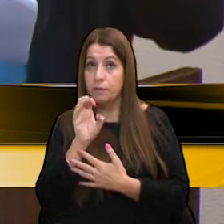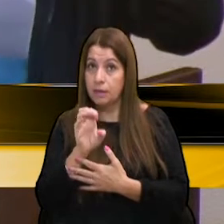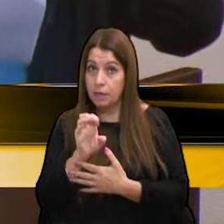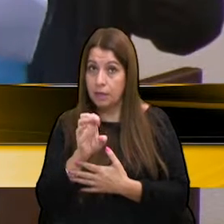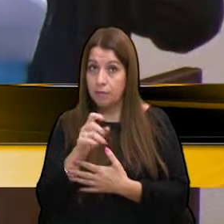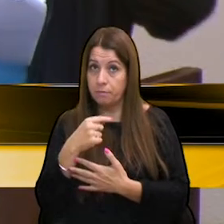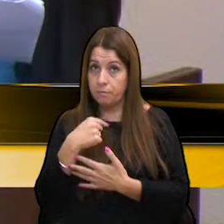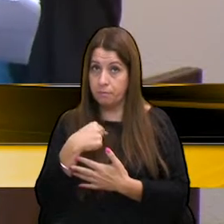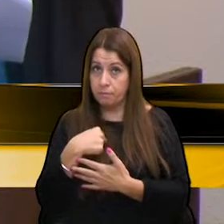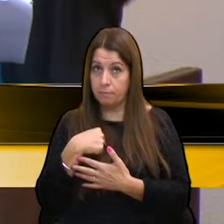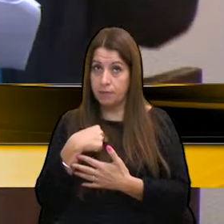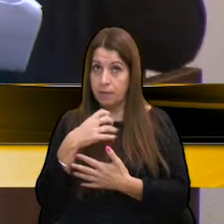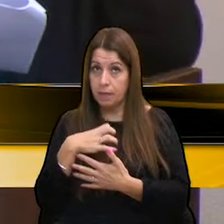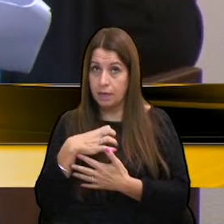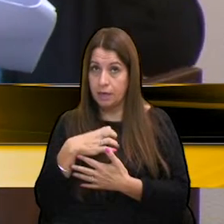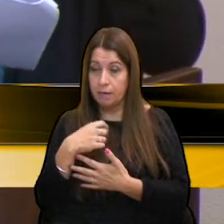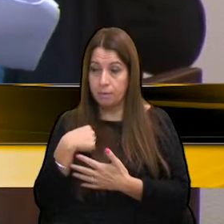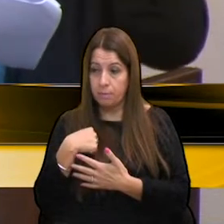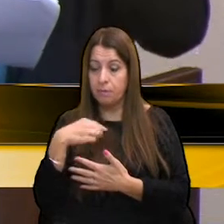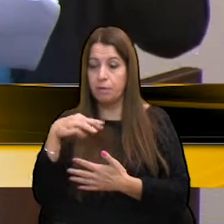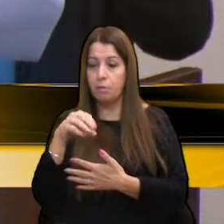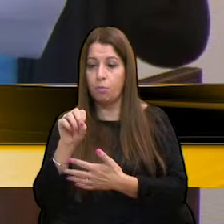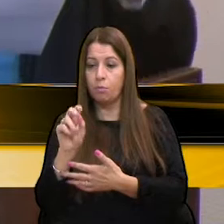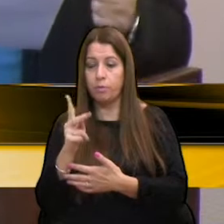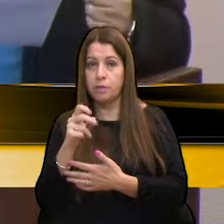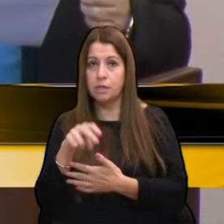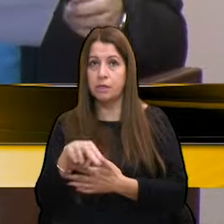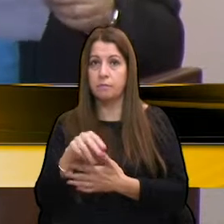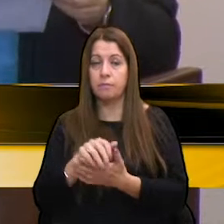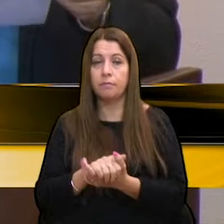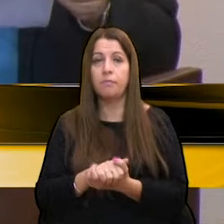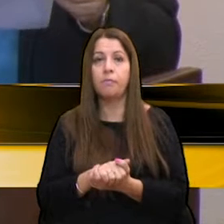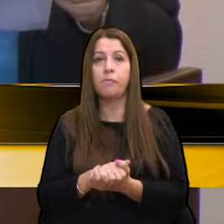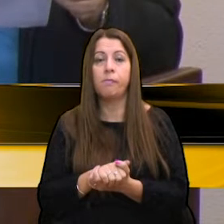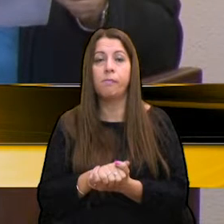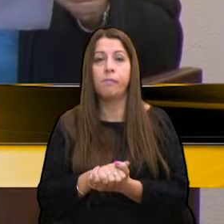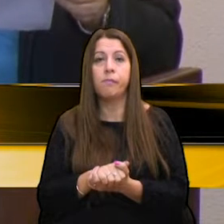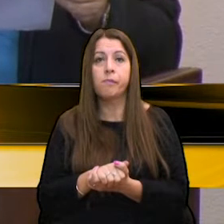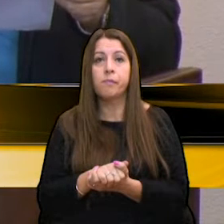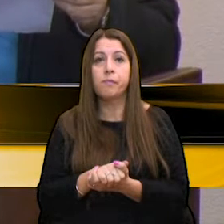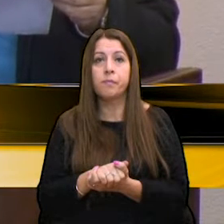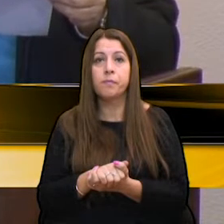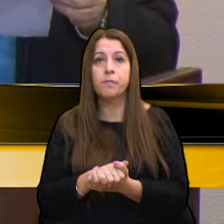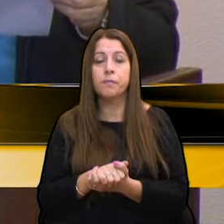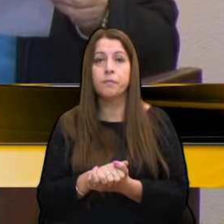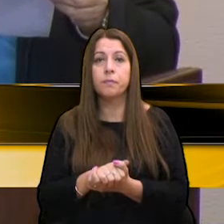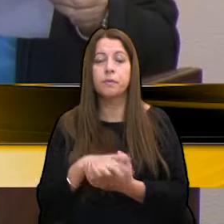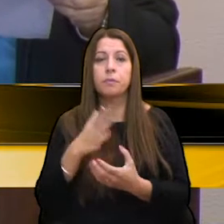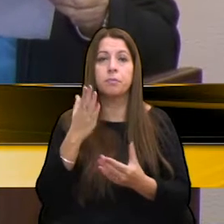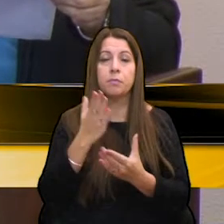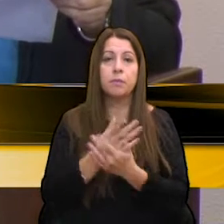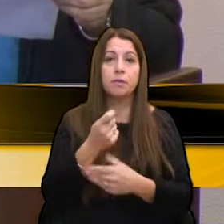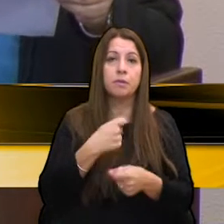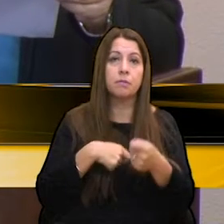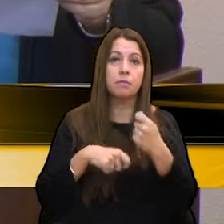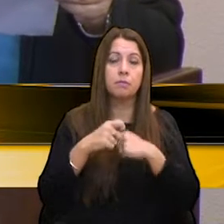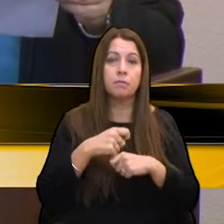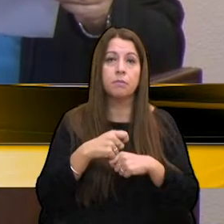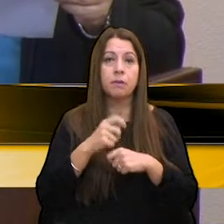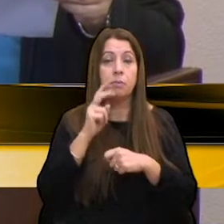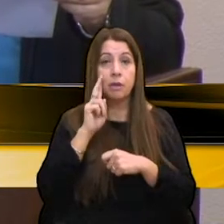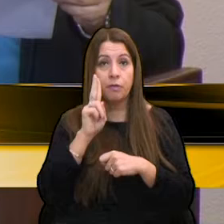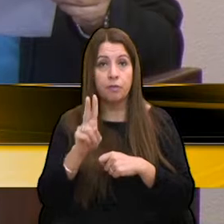O E é para mim, é para o Mosquem. É pessoal, tá? Abrir processo administrativo